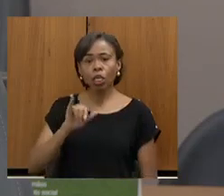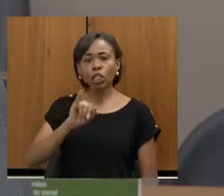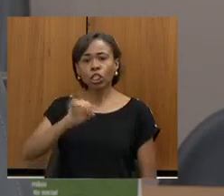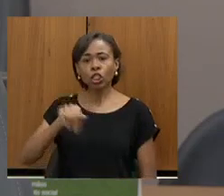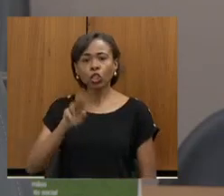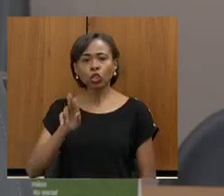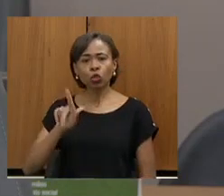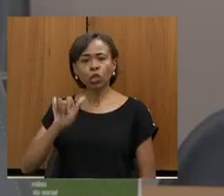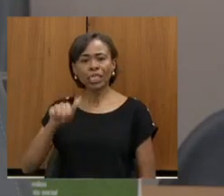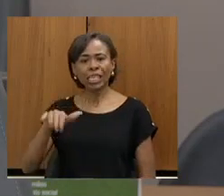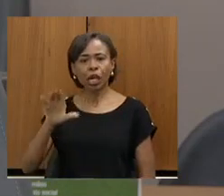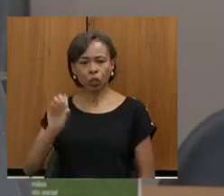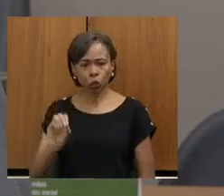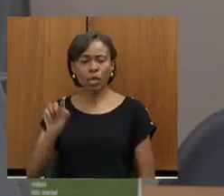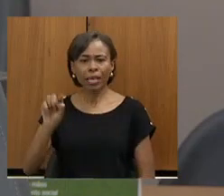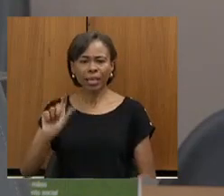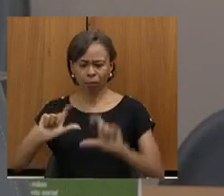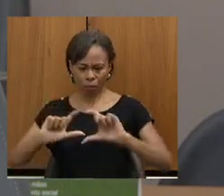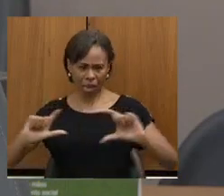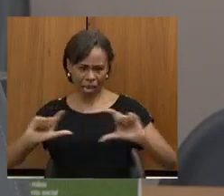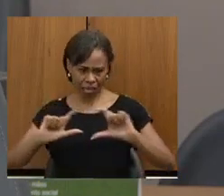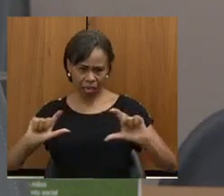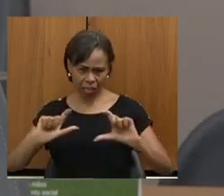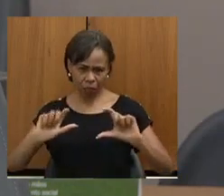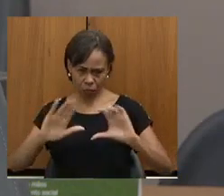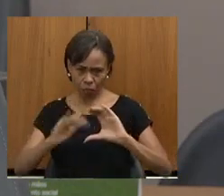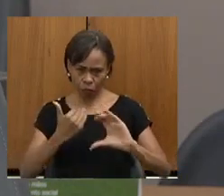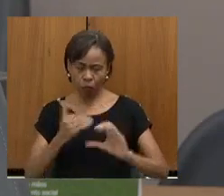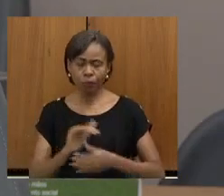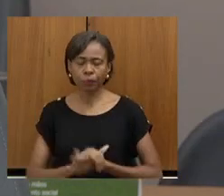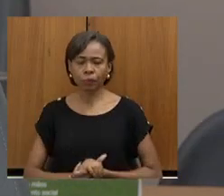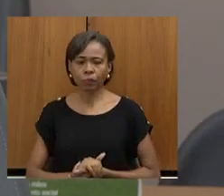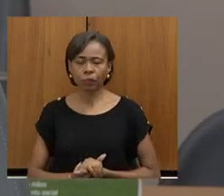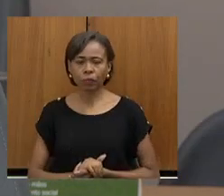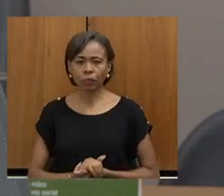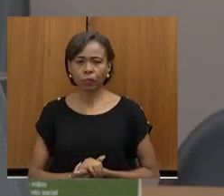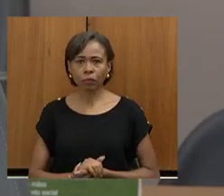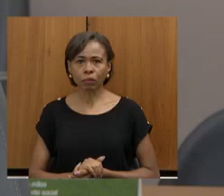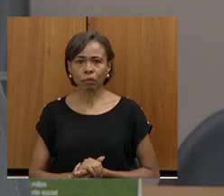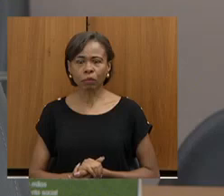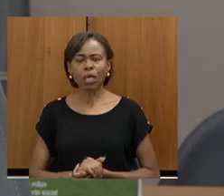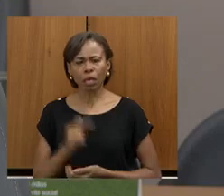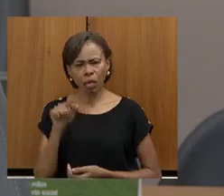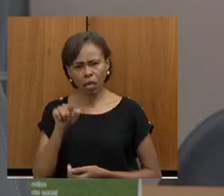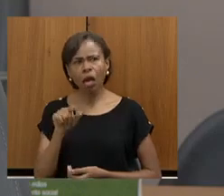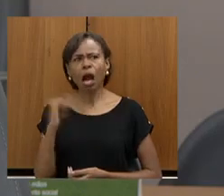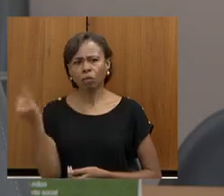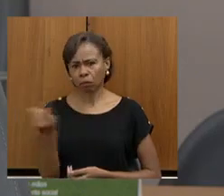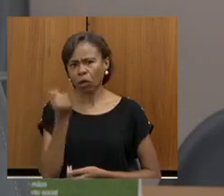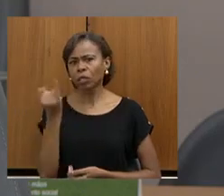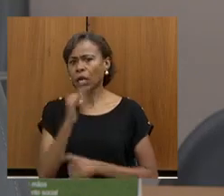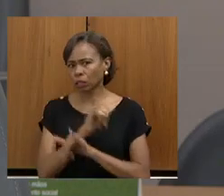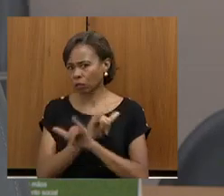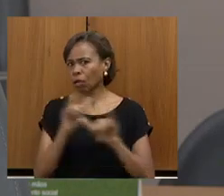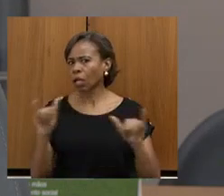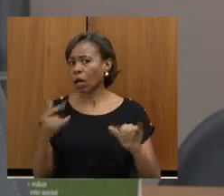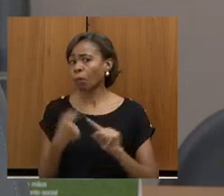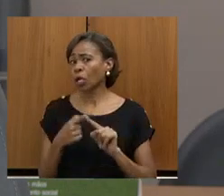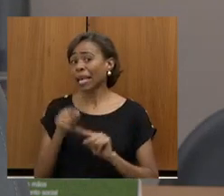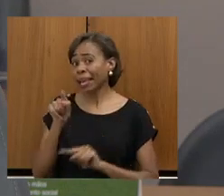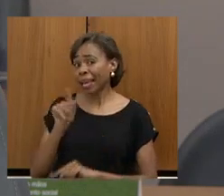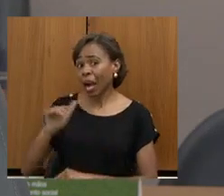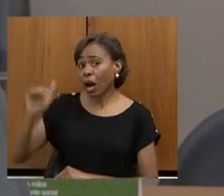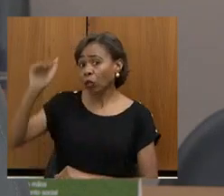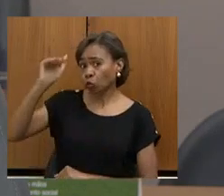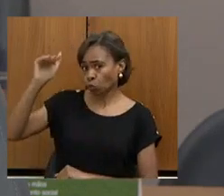frase, o seguinte parágrafo, mas é pequeno. Eu achei muito importante falar esse parágrafo dele, porque ele é um adulto